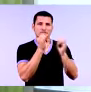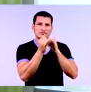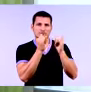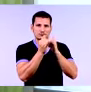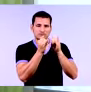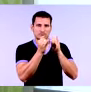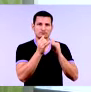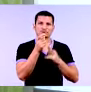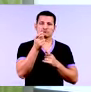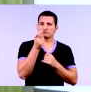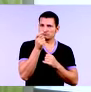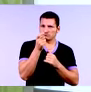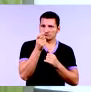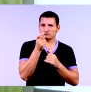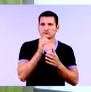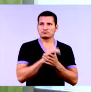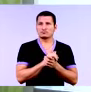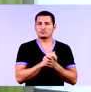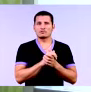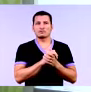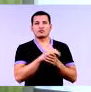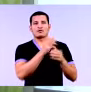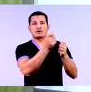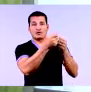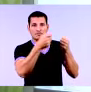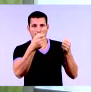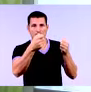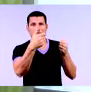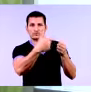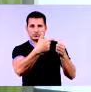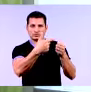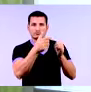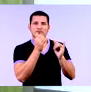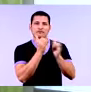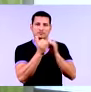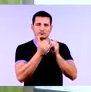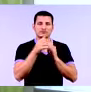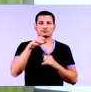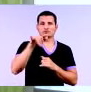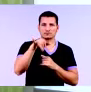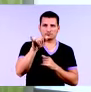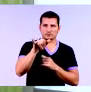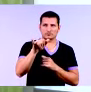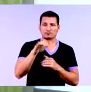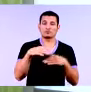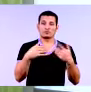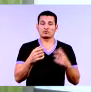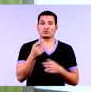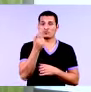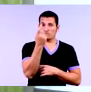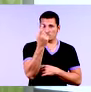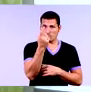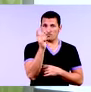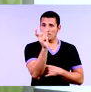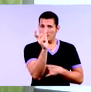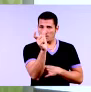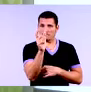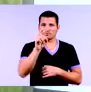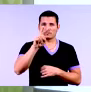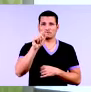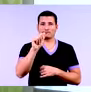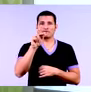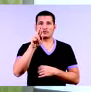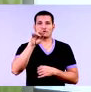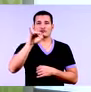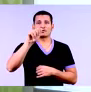informação X. A porta 2 serve para guardar a informação Y. Então, uma variável nada mais é do